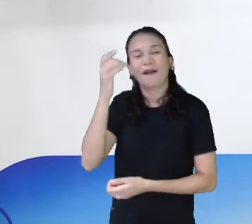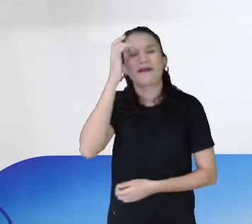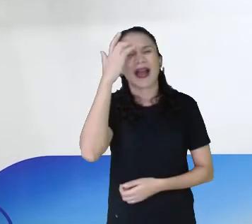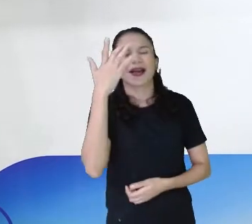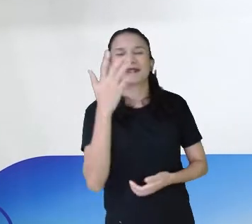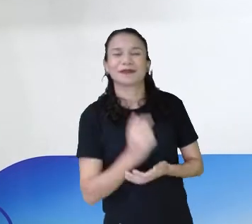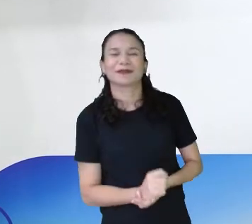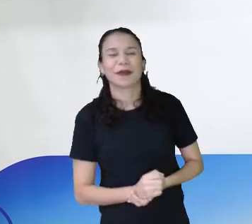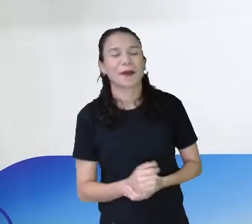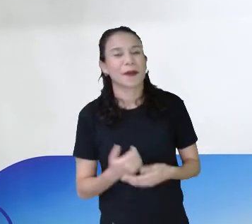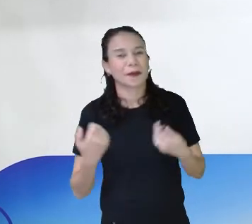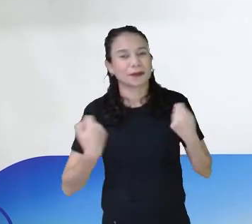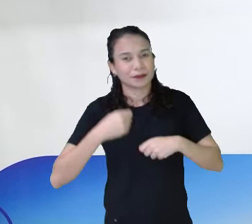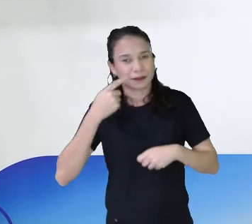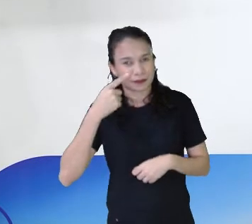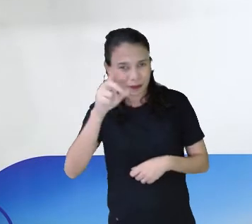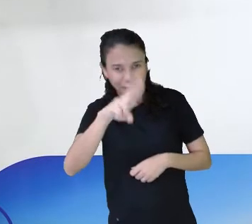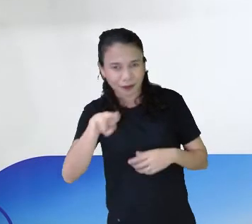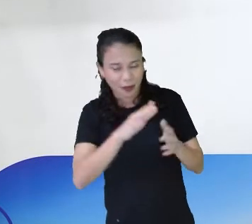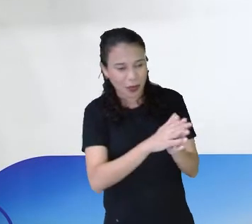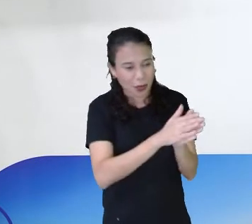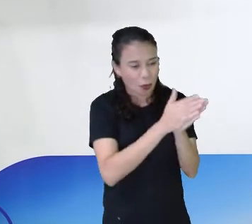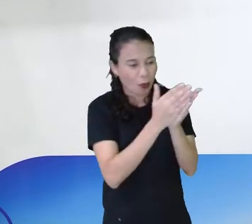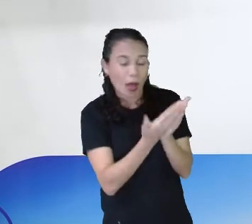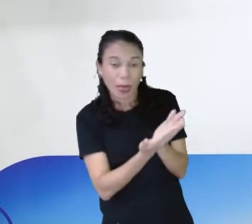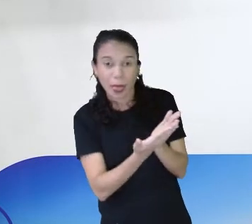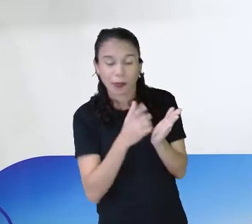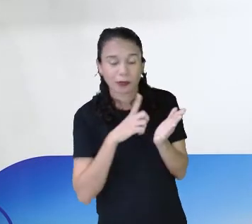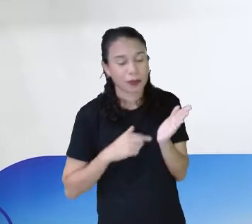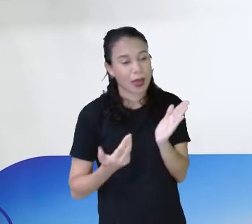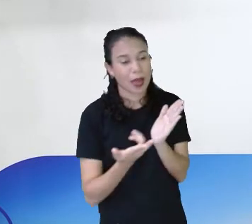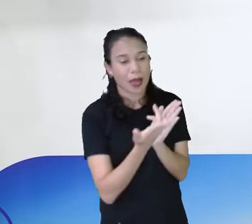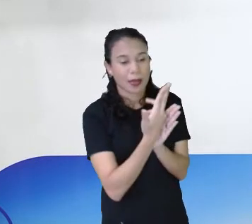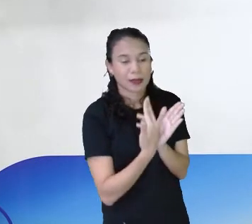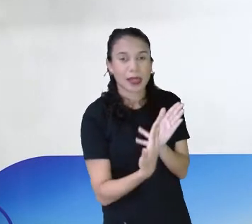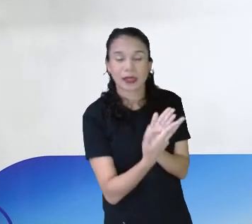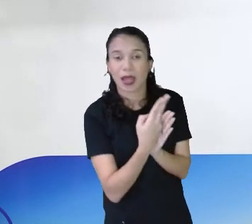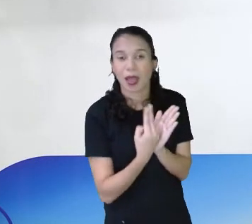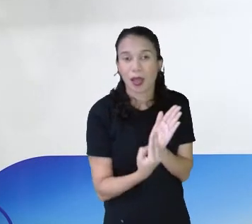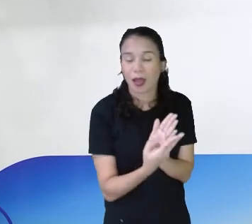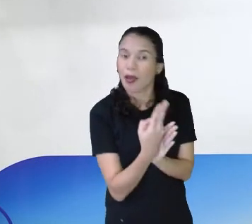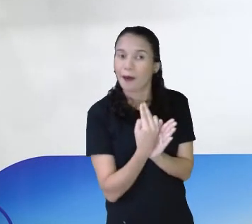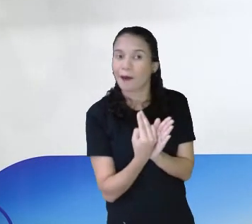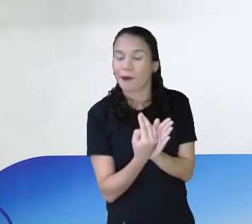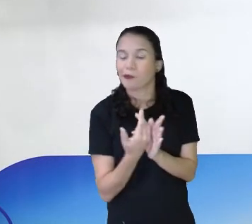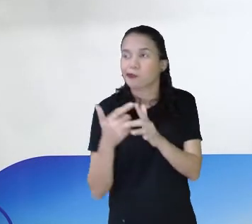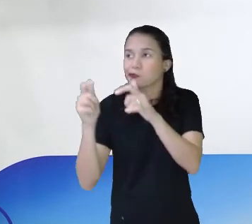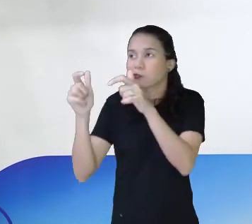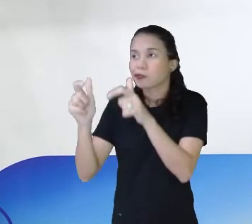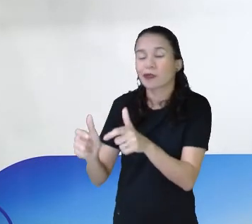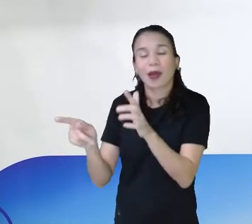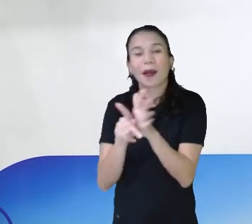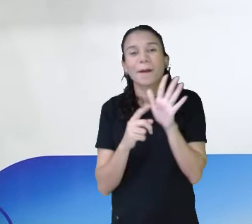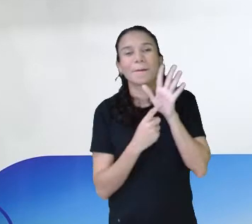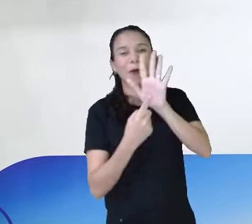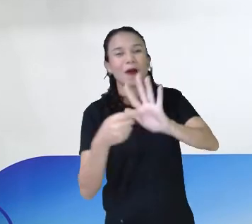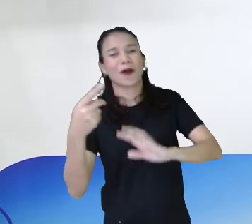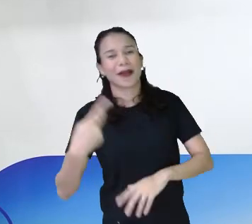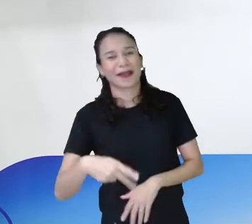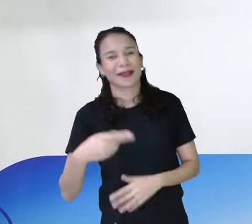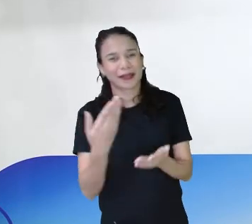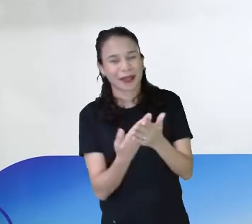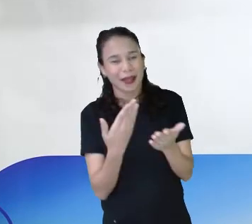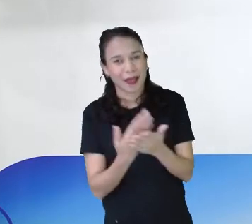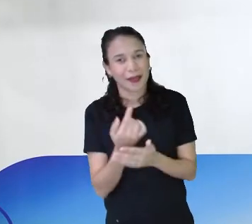também. Eu quero que você use o seu caderno para fazer um desenho de um dos patrimônios apresentados aqui na aula de